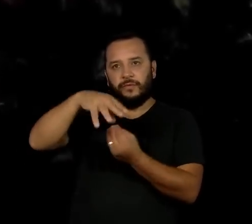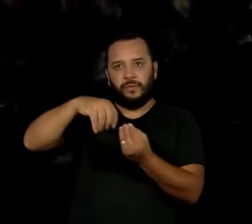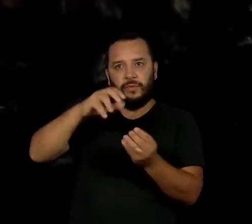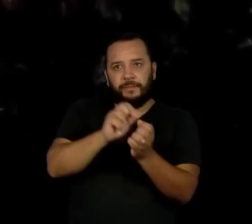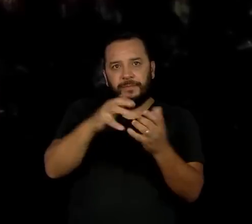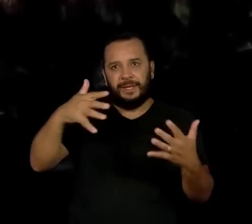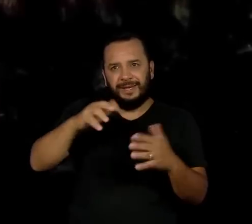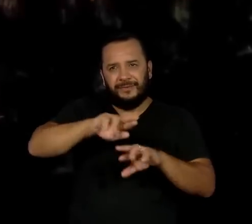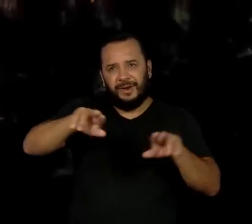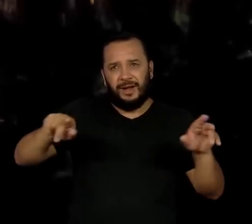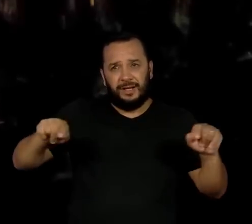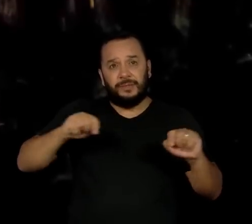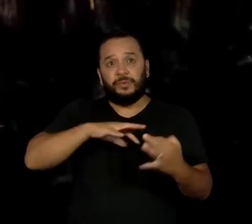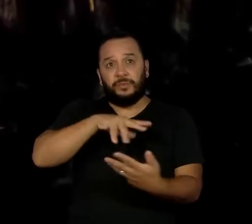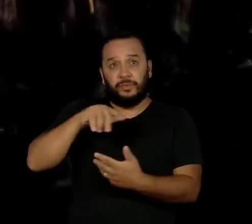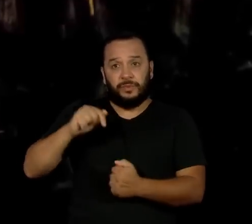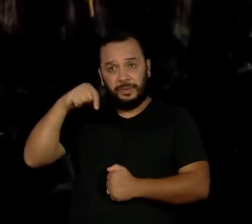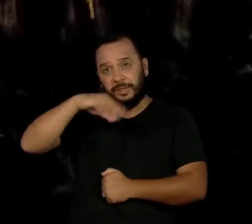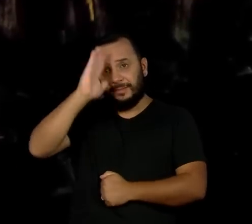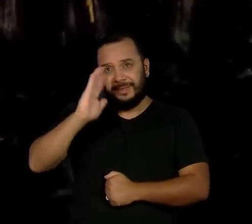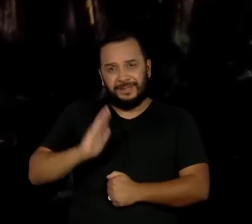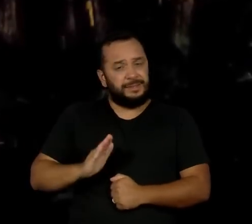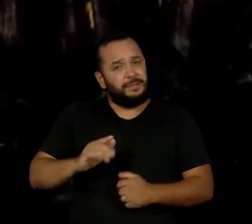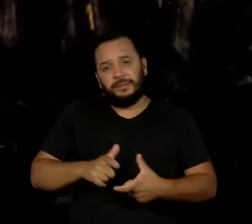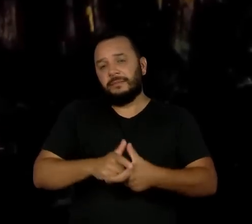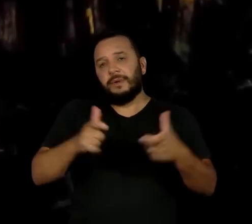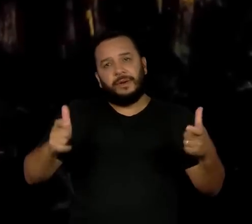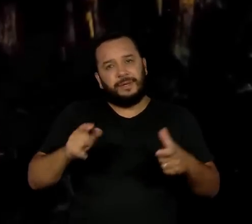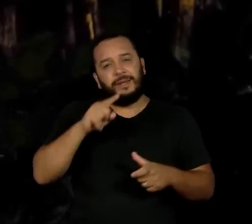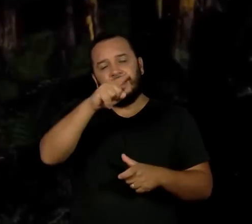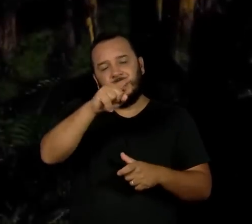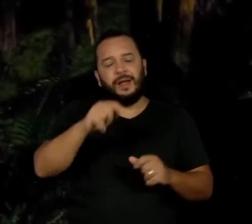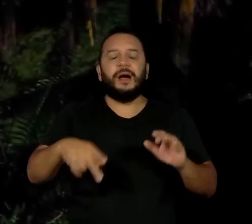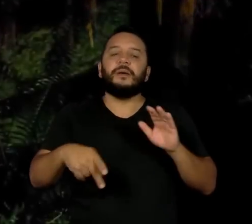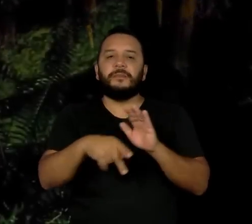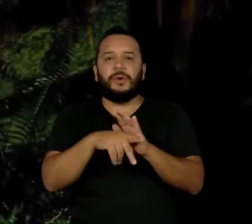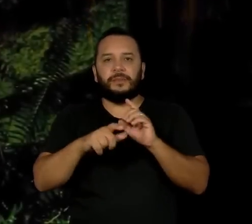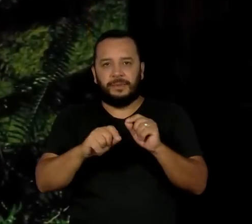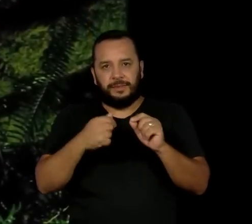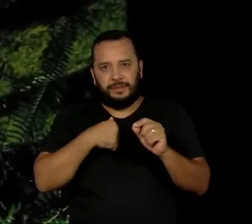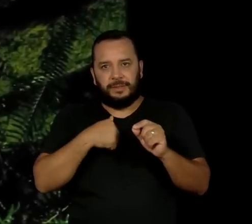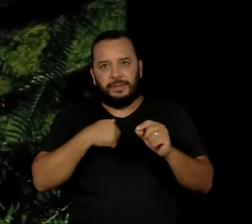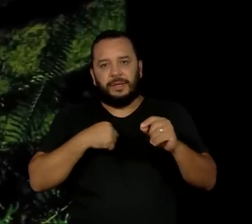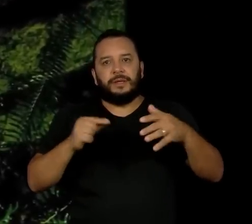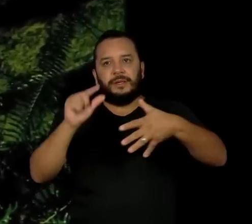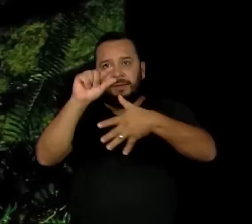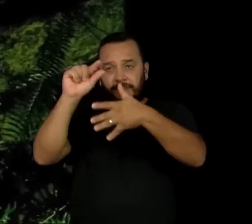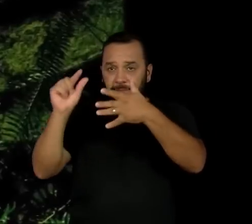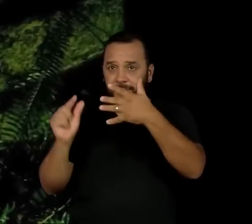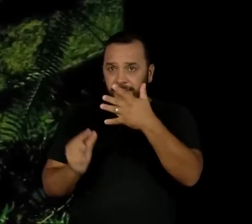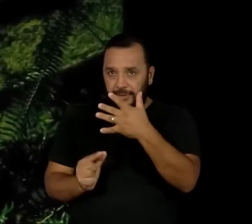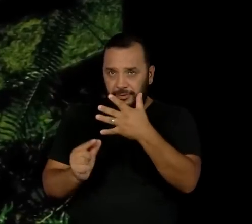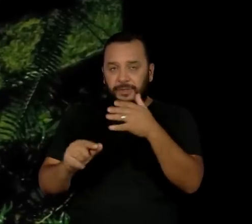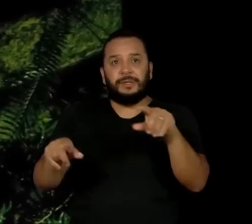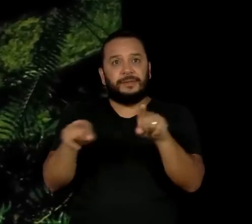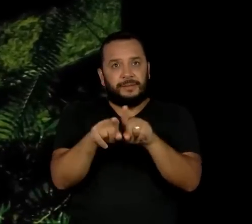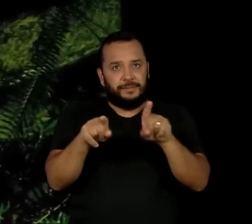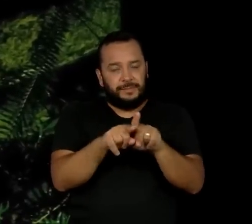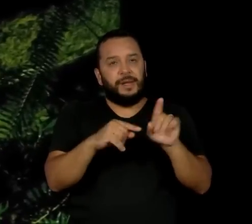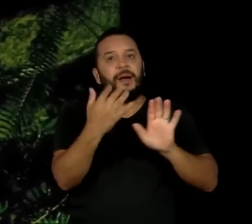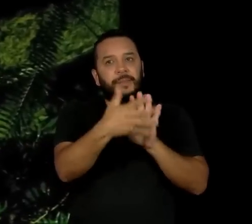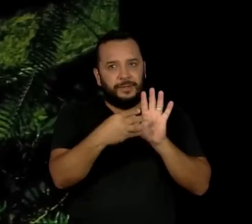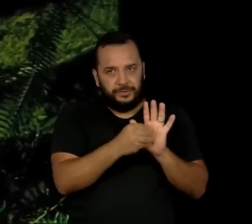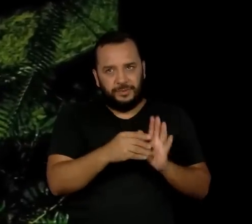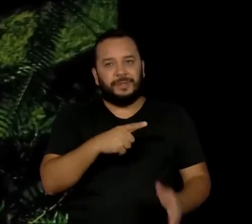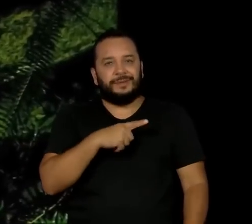a maioria das espécies descobertas é da Mata Atlântica, mas não se pode afirmar que a Amazônia tenha menos.